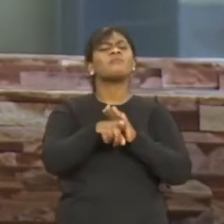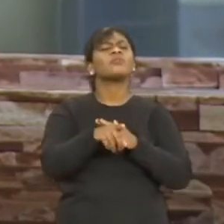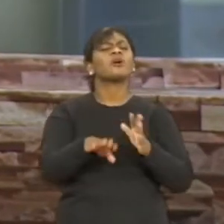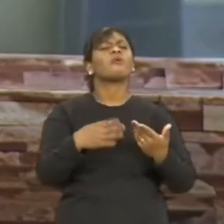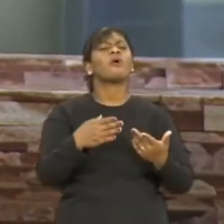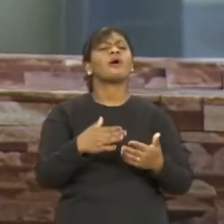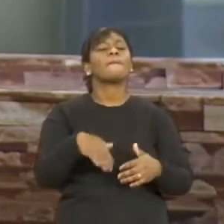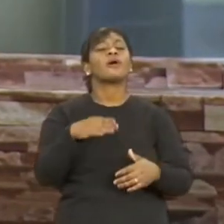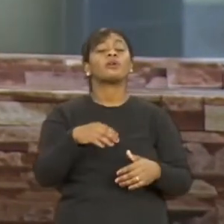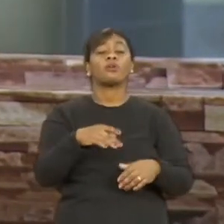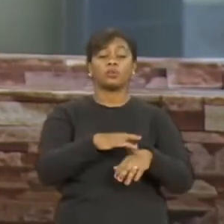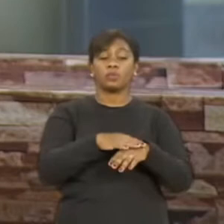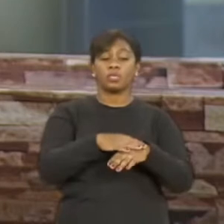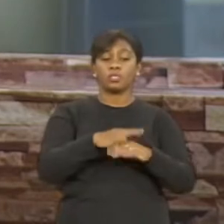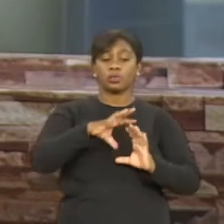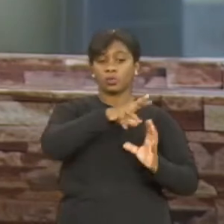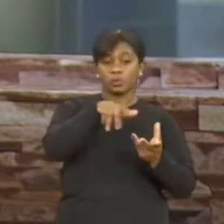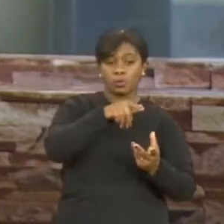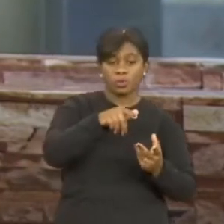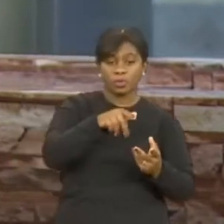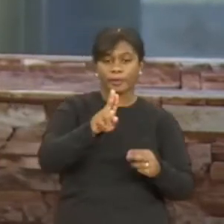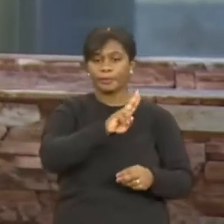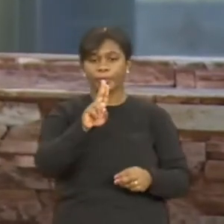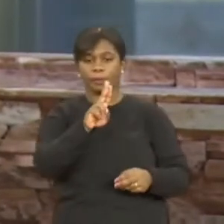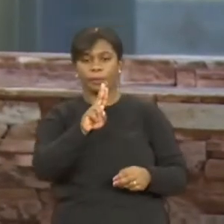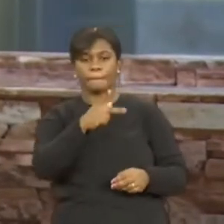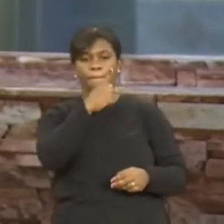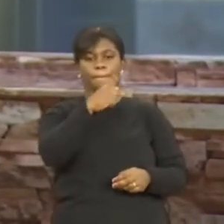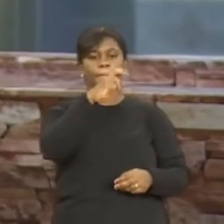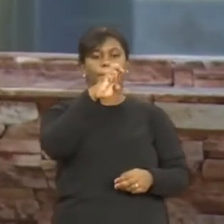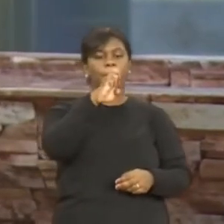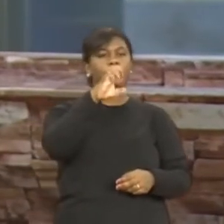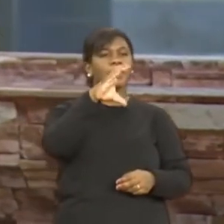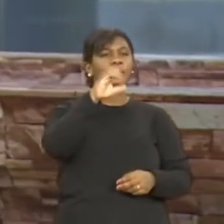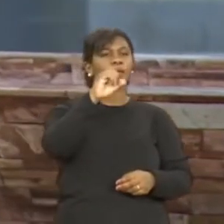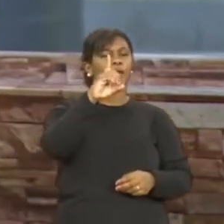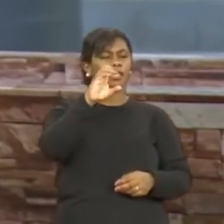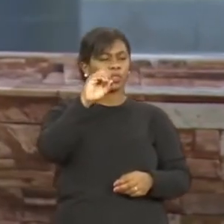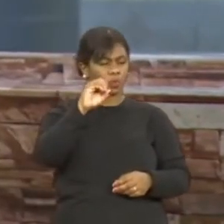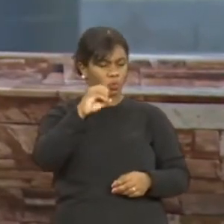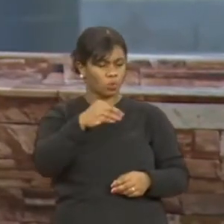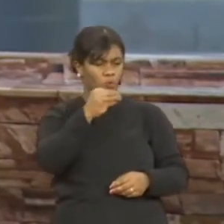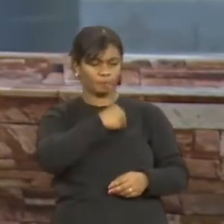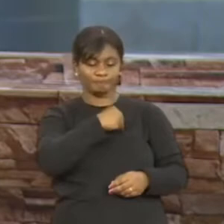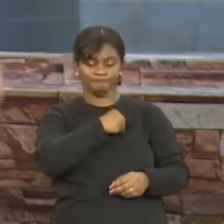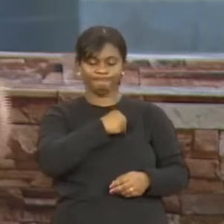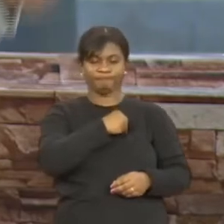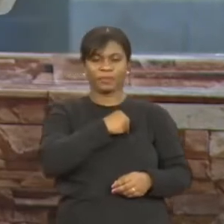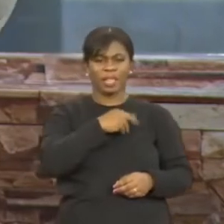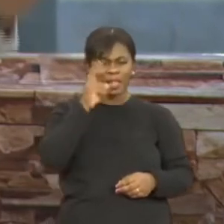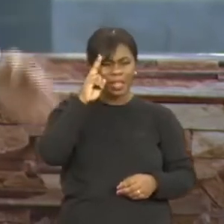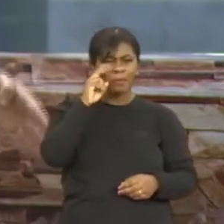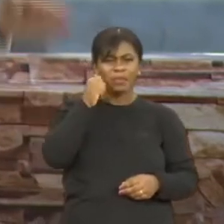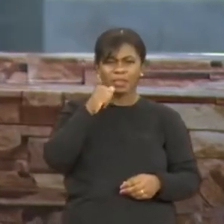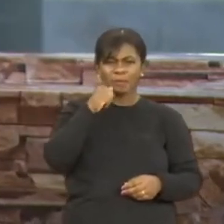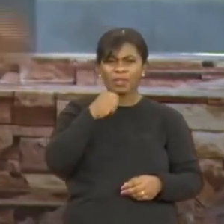mundo, chama-se pecado. Lembra daquela mulher hemorrágica? Ela ia padecendo, padecendo, 12 anos perdendo